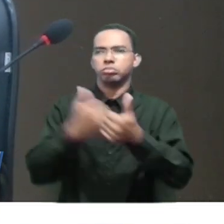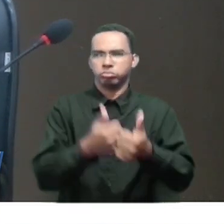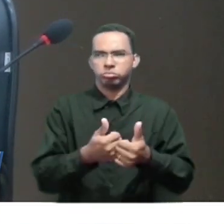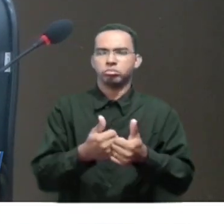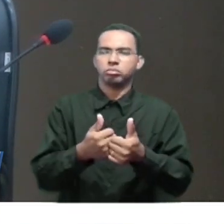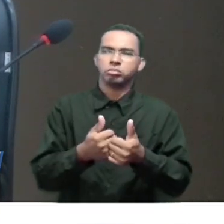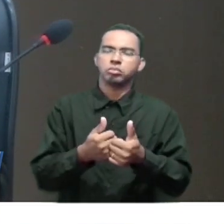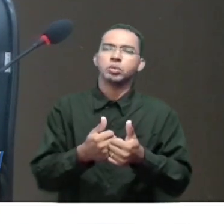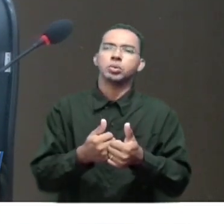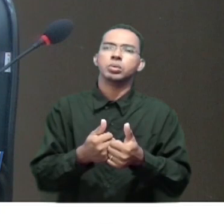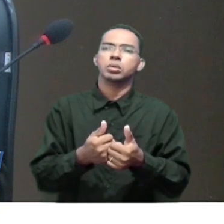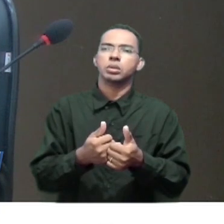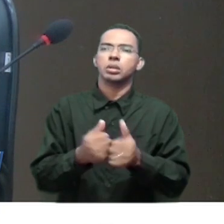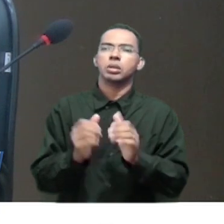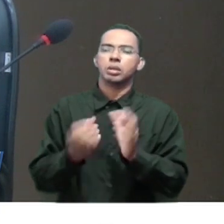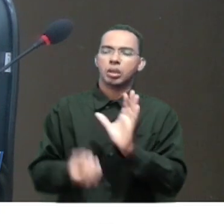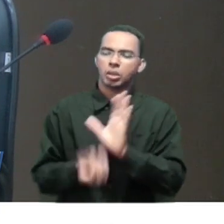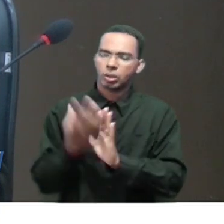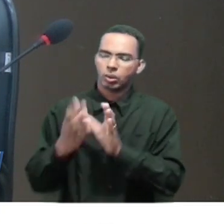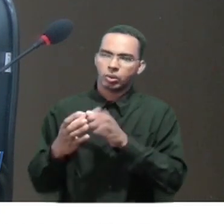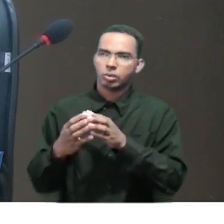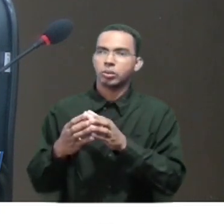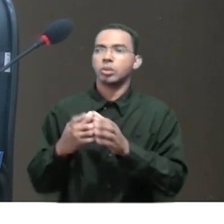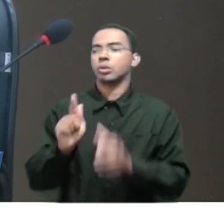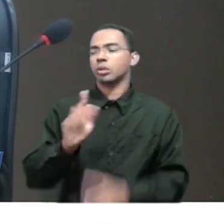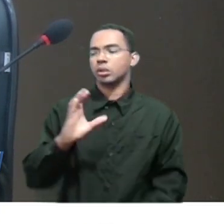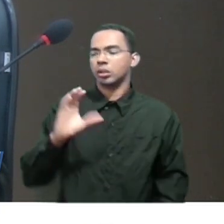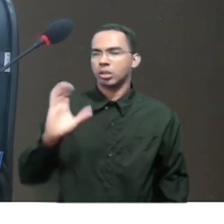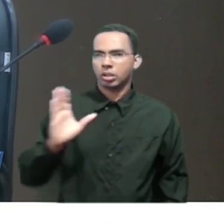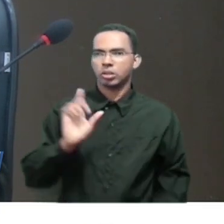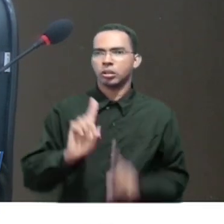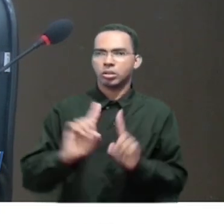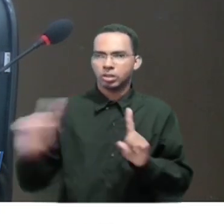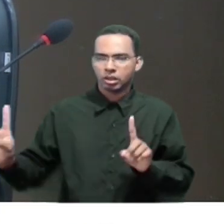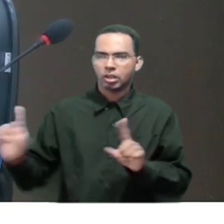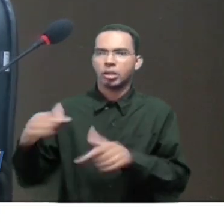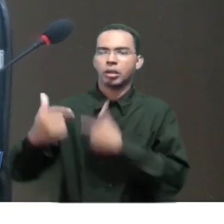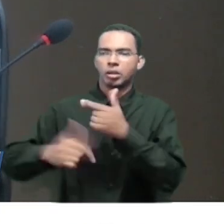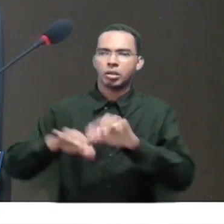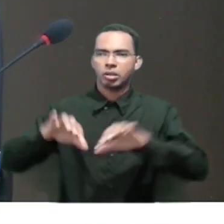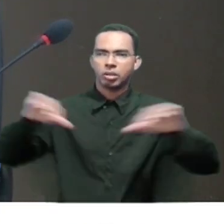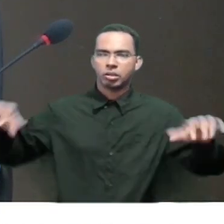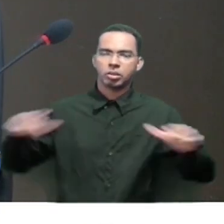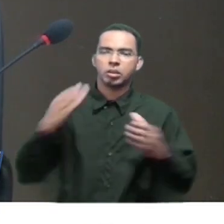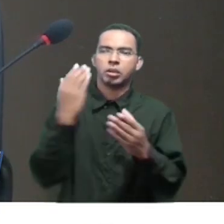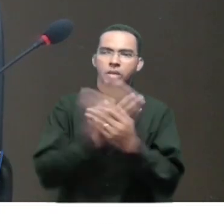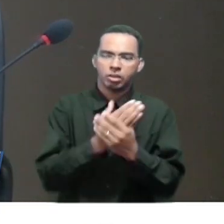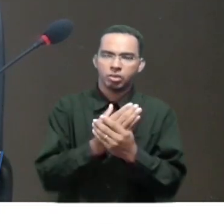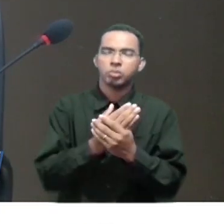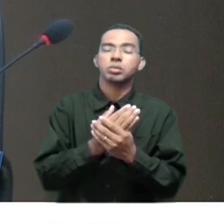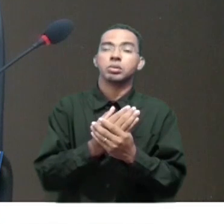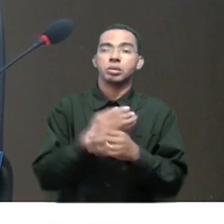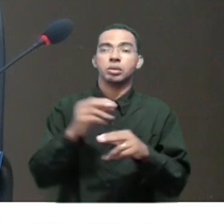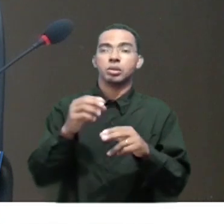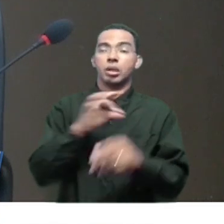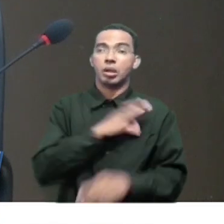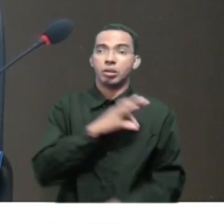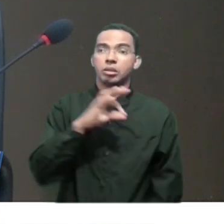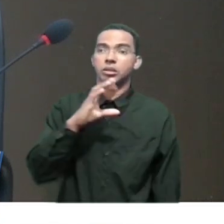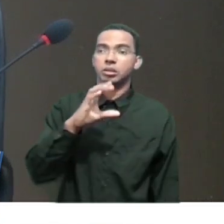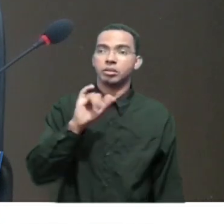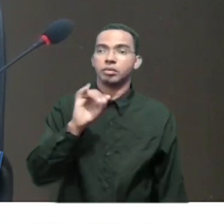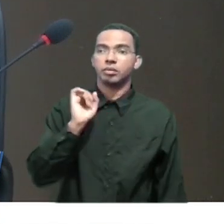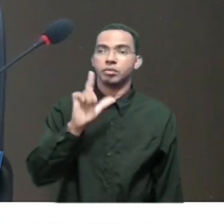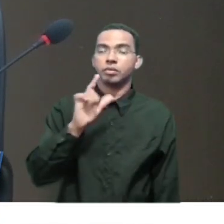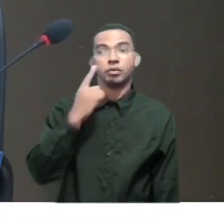que foi aberta. Porque o guarda já foi afastado das funções e foi aberto um processo de sindicância, e a Polícia Civil já abriu um inquérito civil